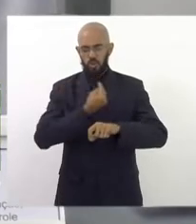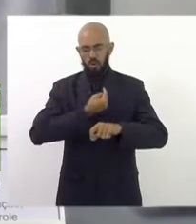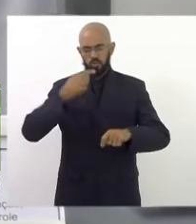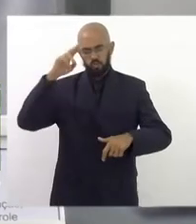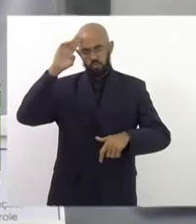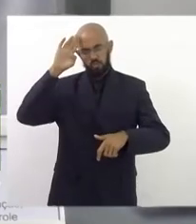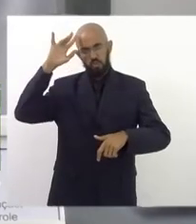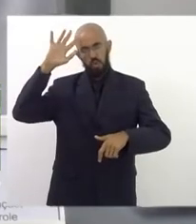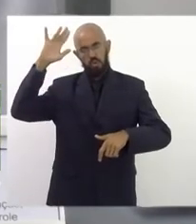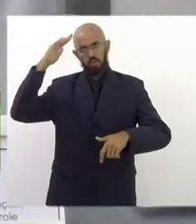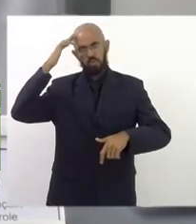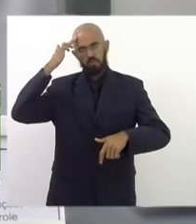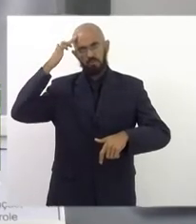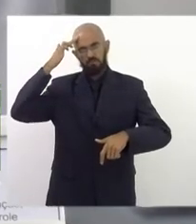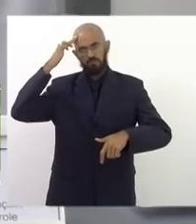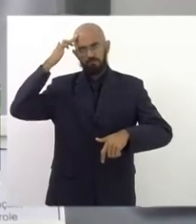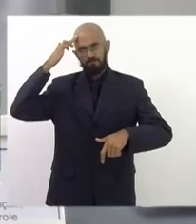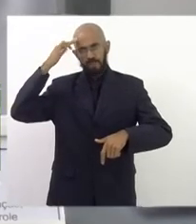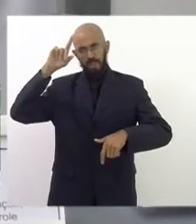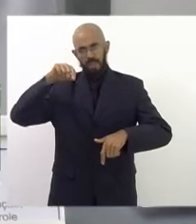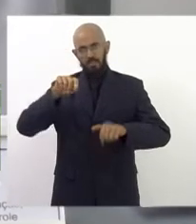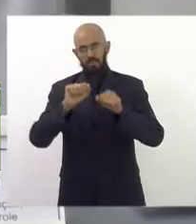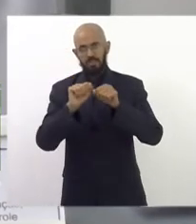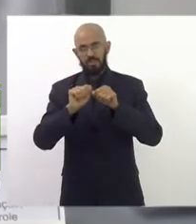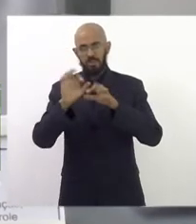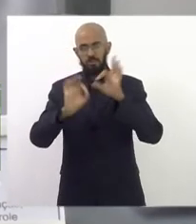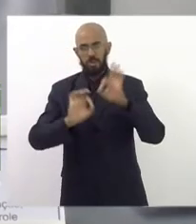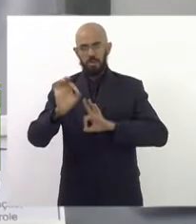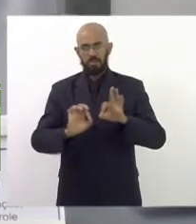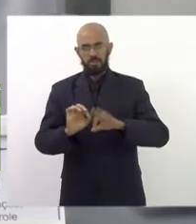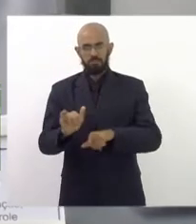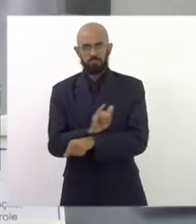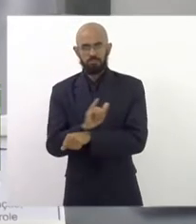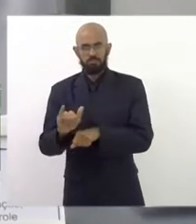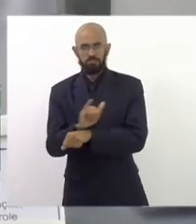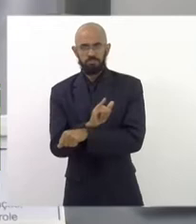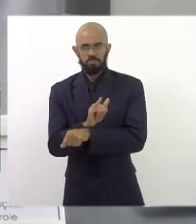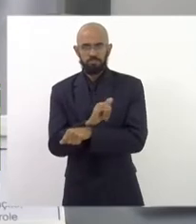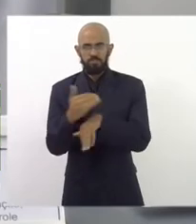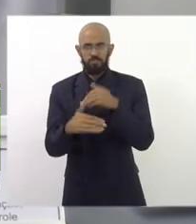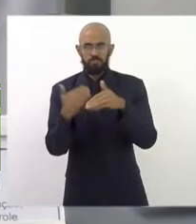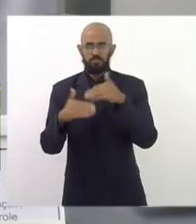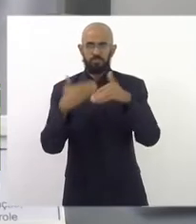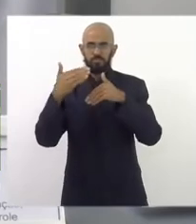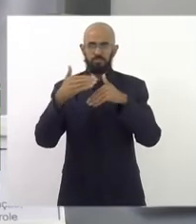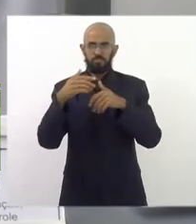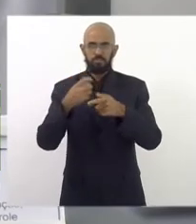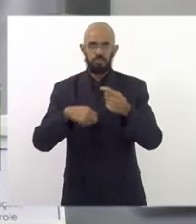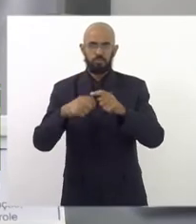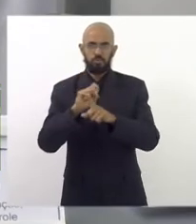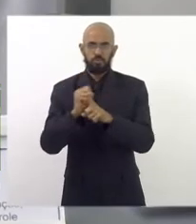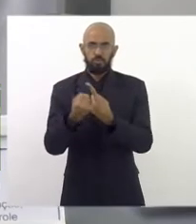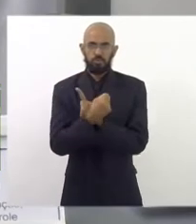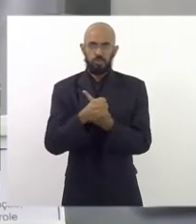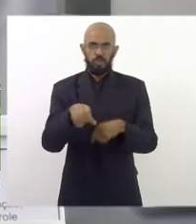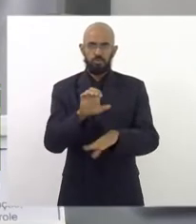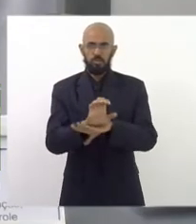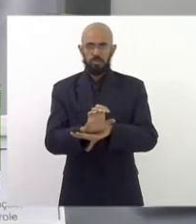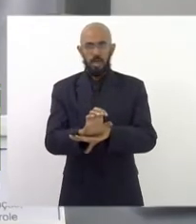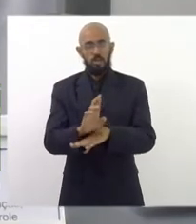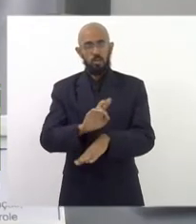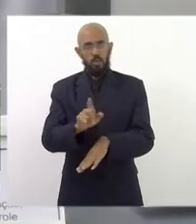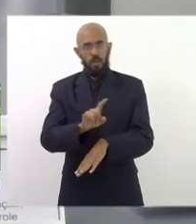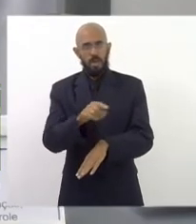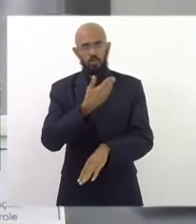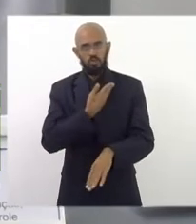né, a gente ter um planejamento estratégico de desenvolvimento econômico e social de Estado, e não de